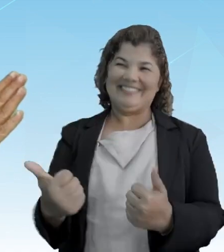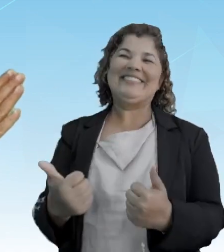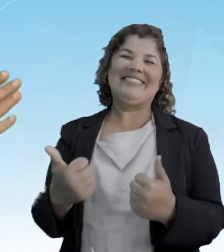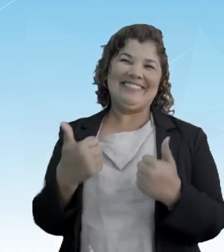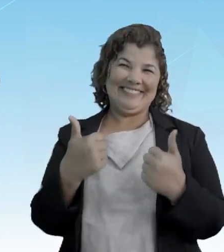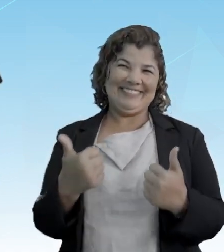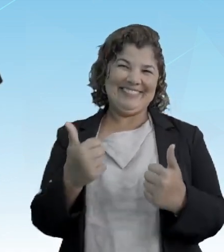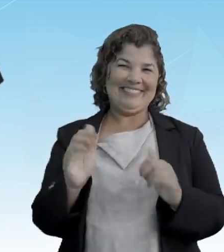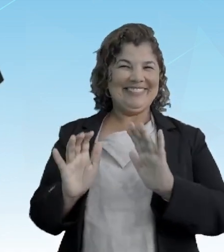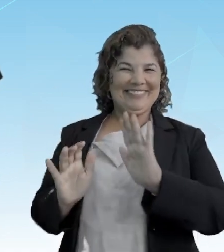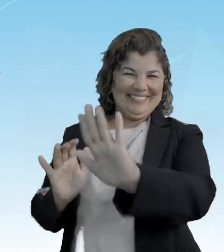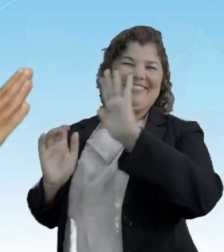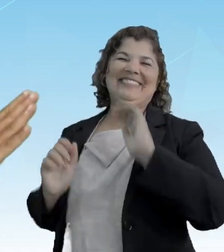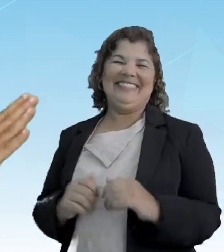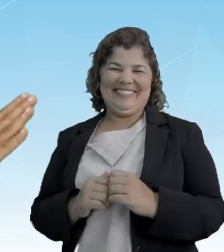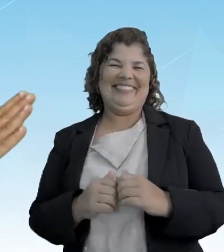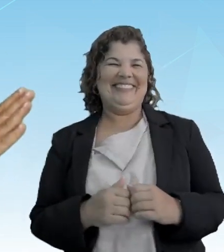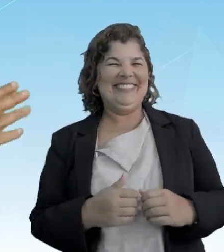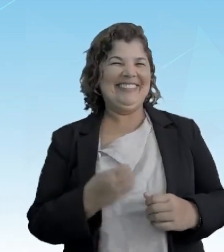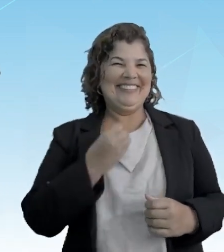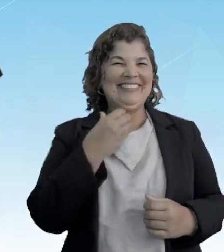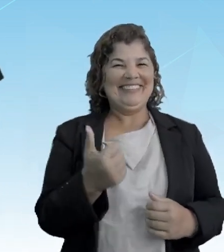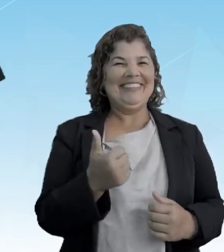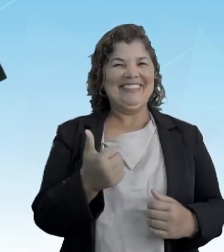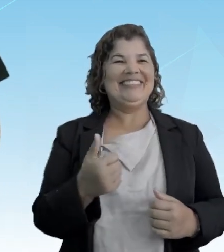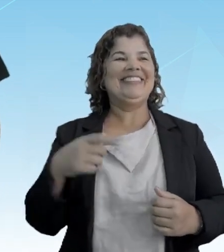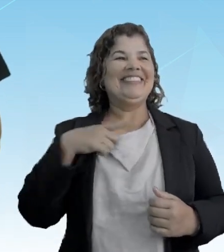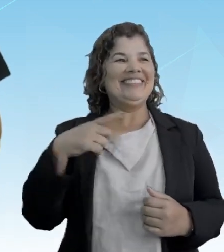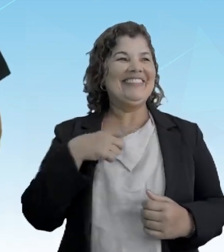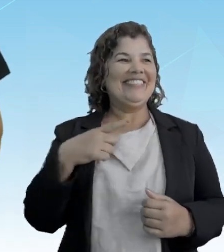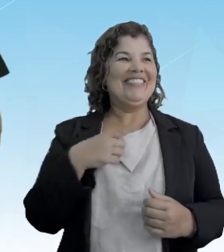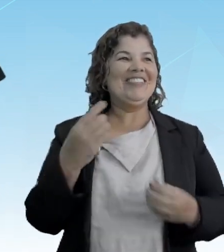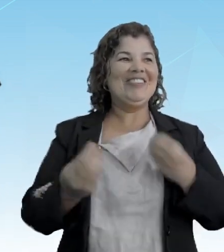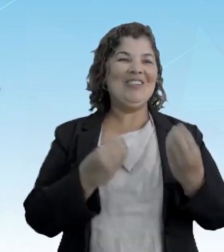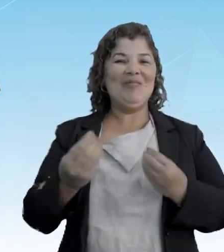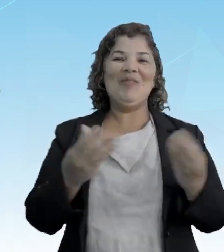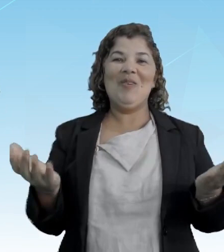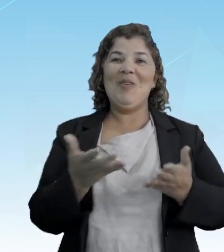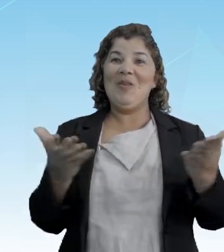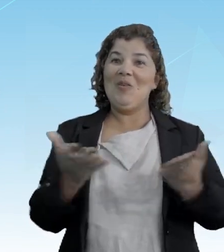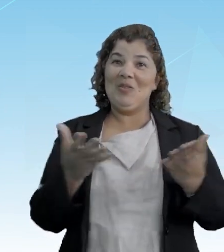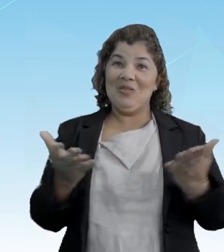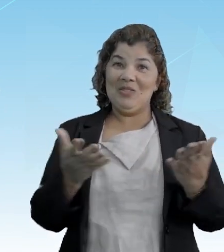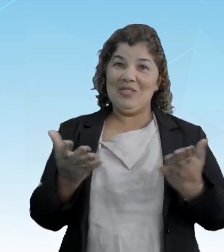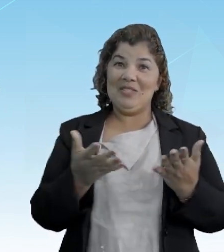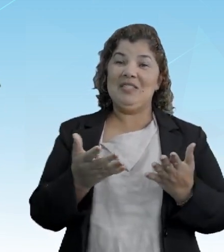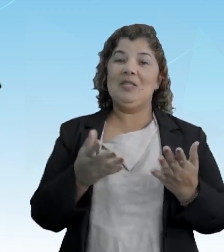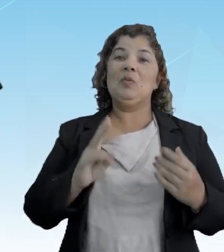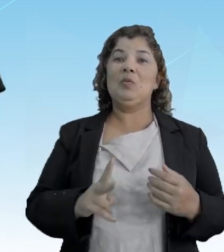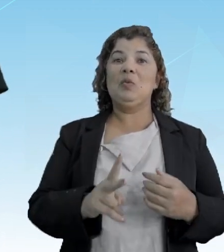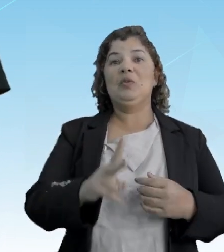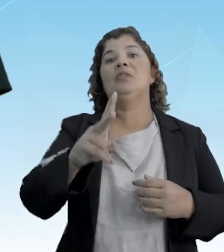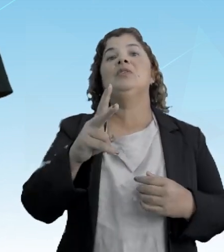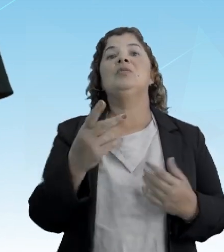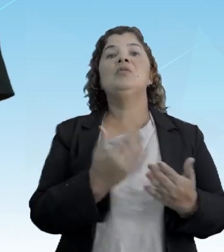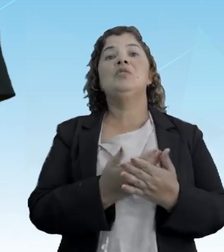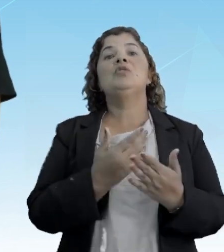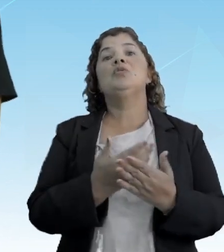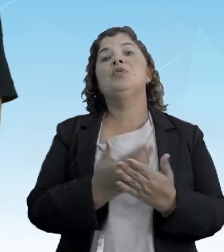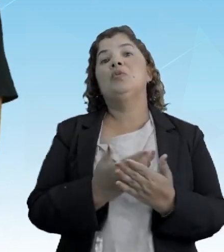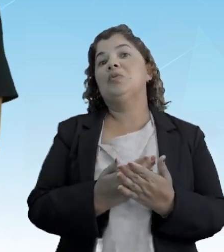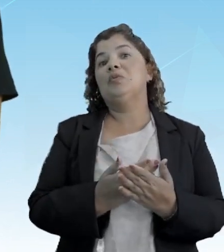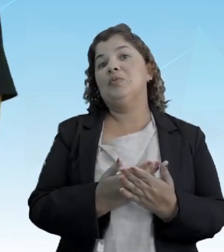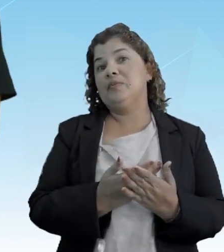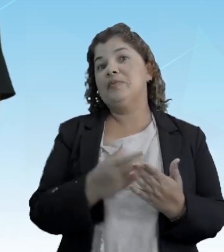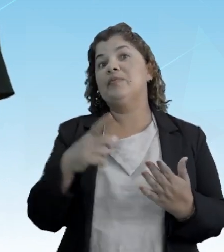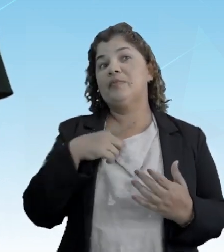professora? Chegue batendo, professora. Veja só, professor. Então, hoje vamos dar continuação ao nosso estudo. O assunto de hoje ele